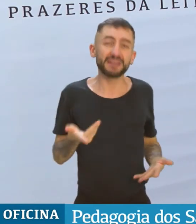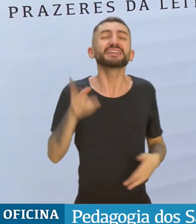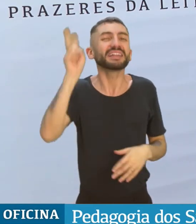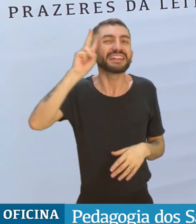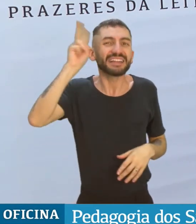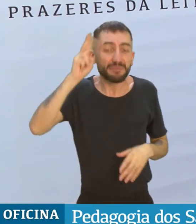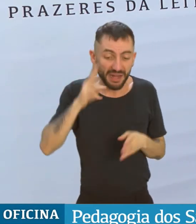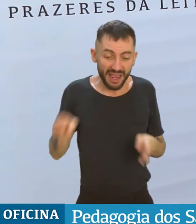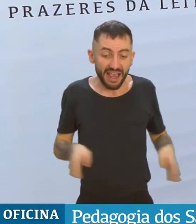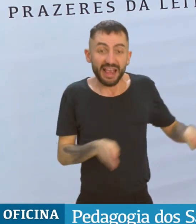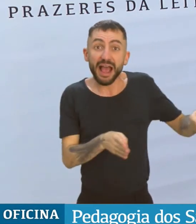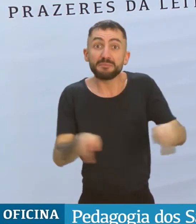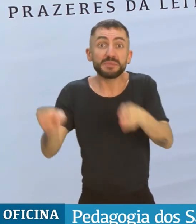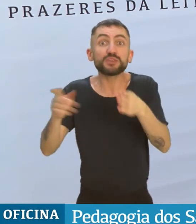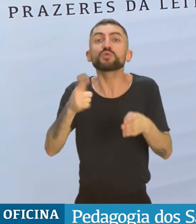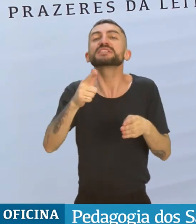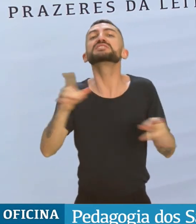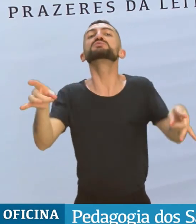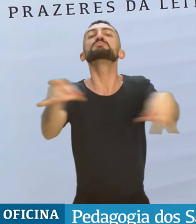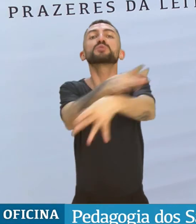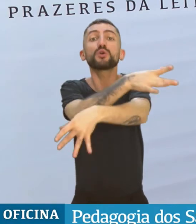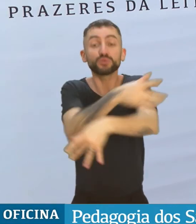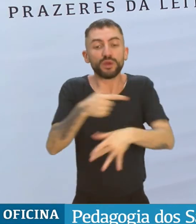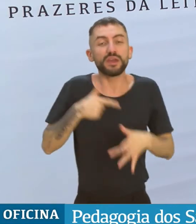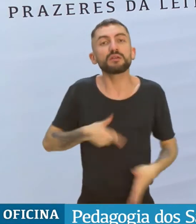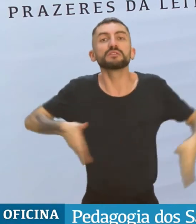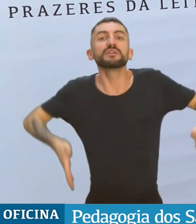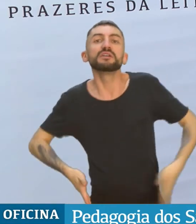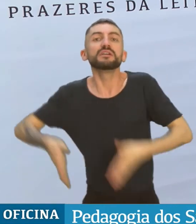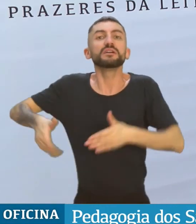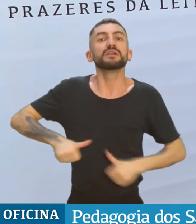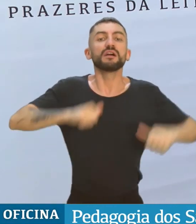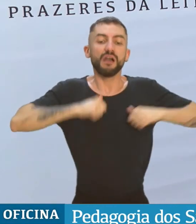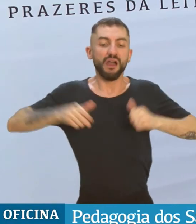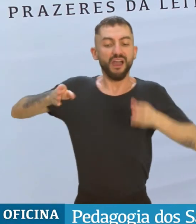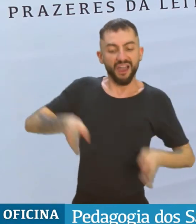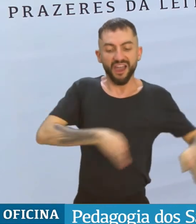o caminho se faz na caminhada. Então você vai ter que experimentar para